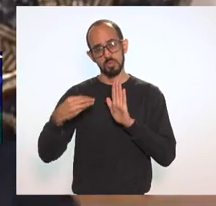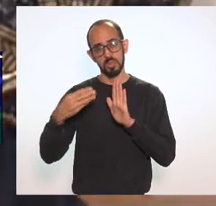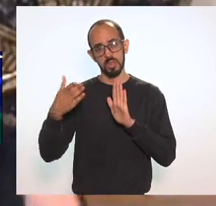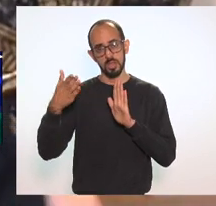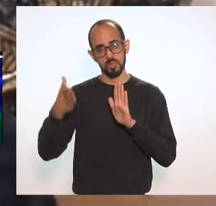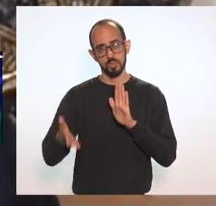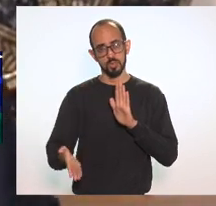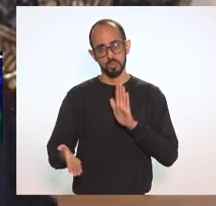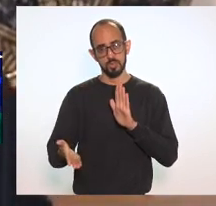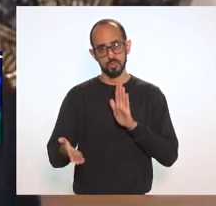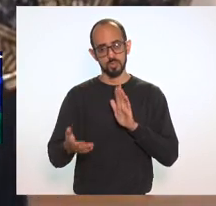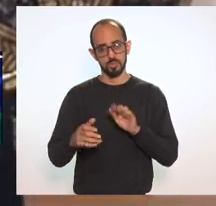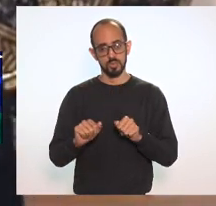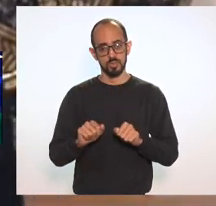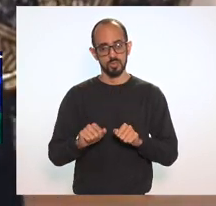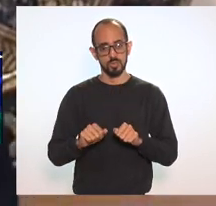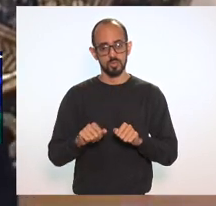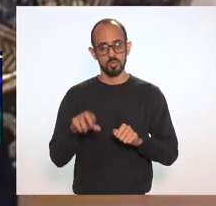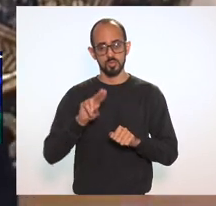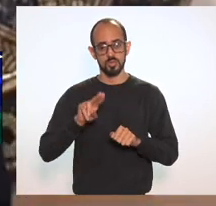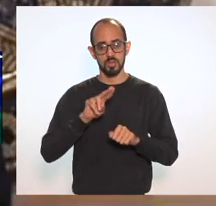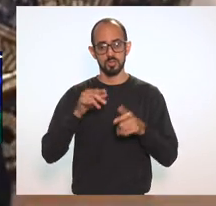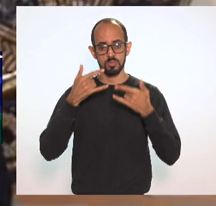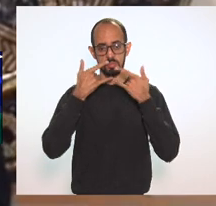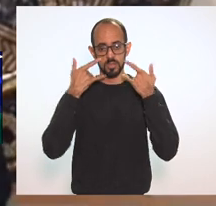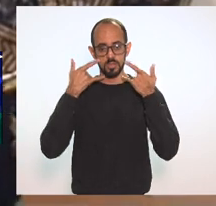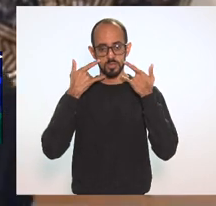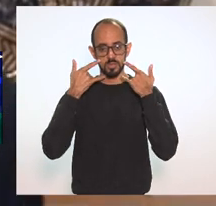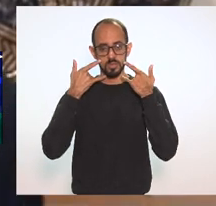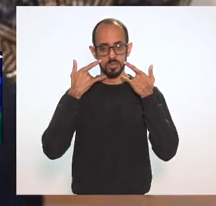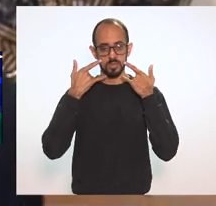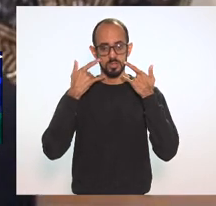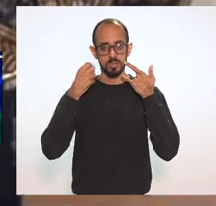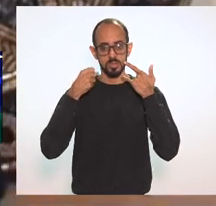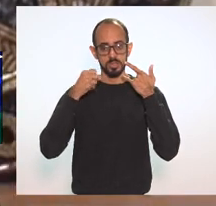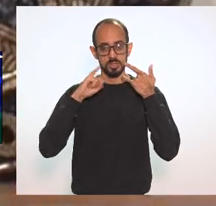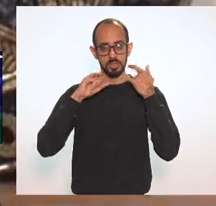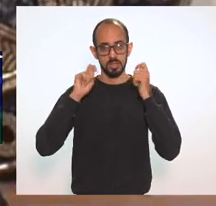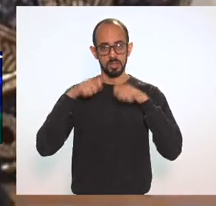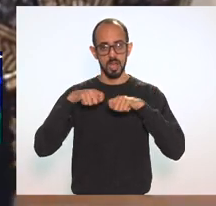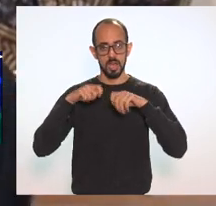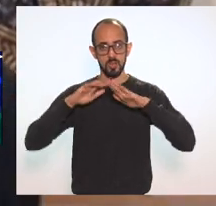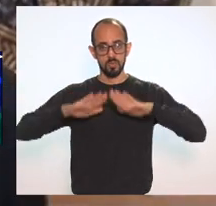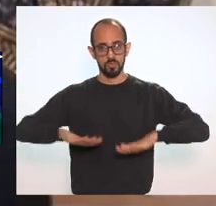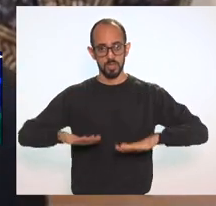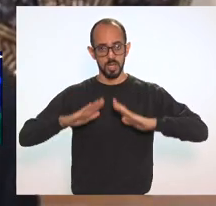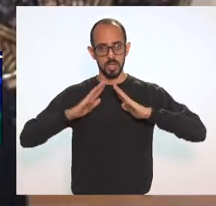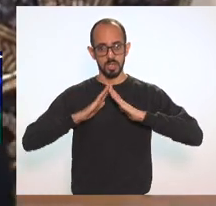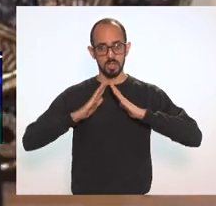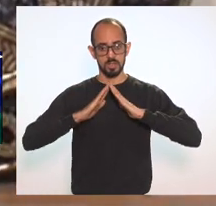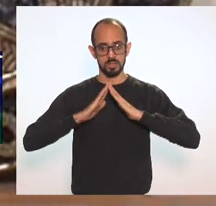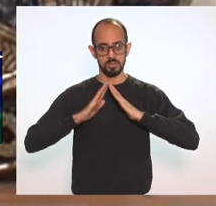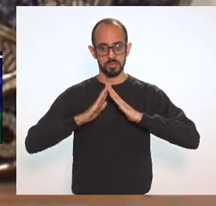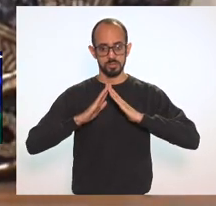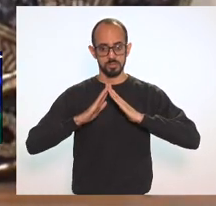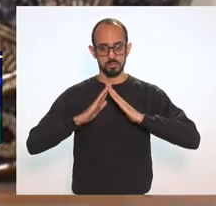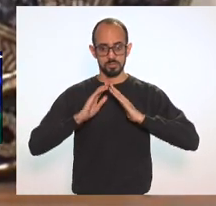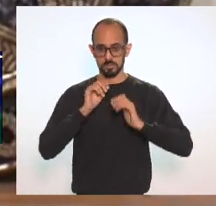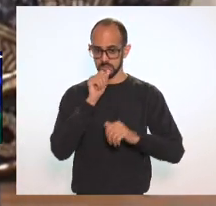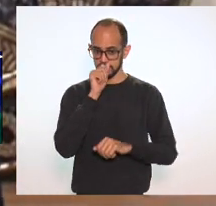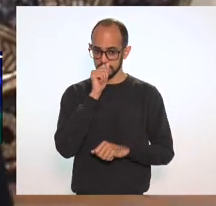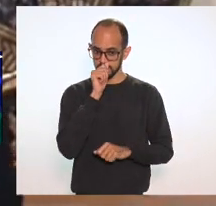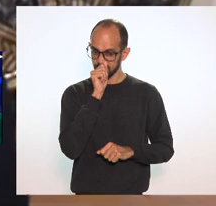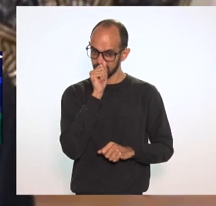Ah tá bom estou aqui em baixo que horas é E se puder ficar em casa se puder ficar em casa